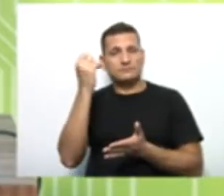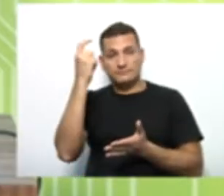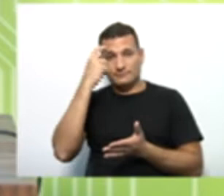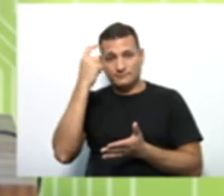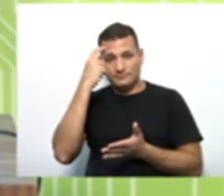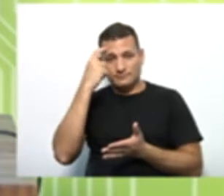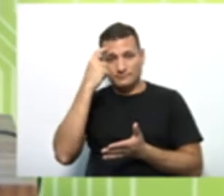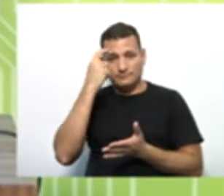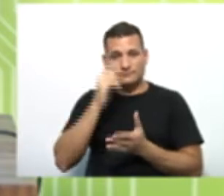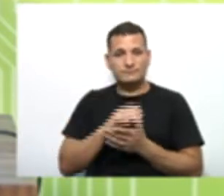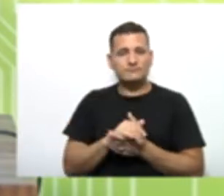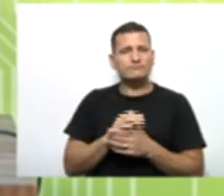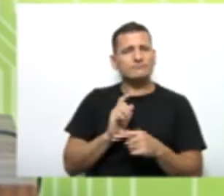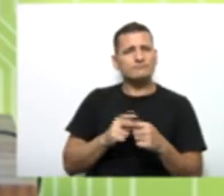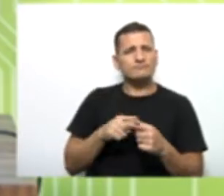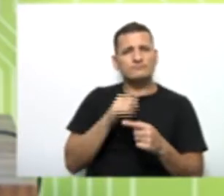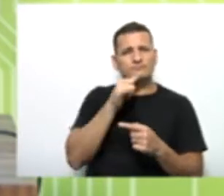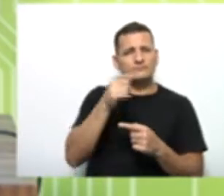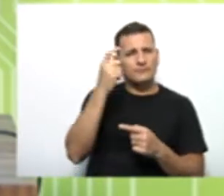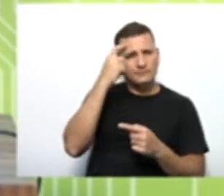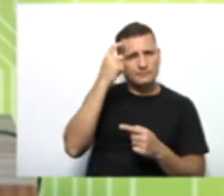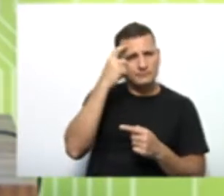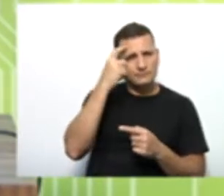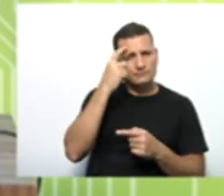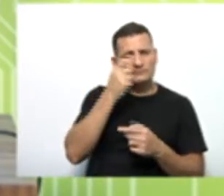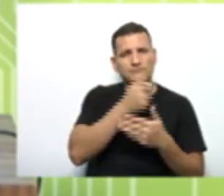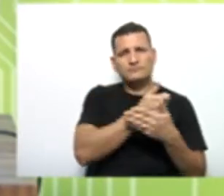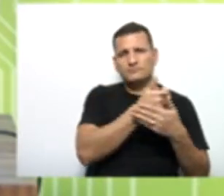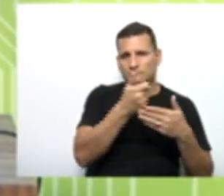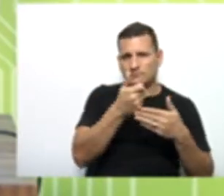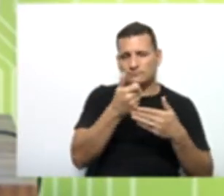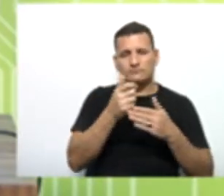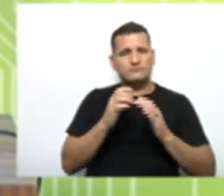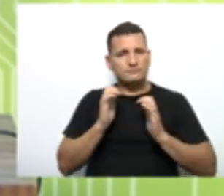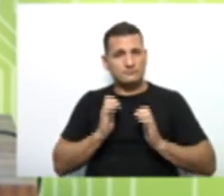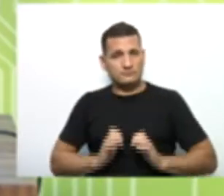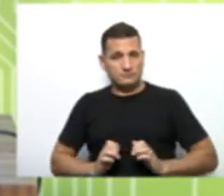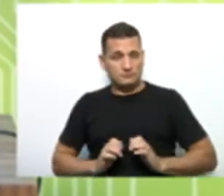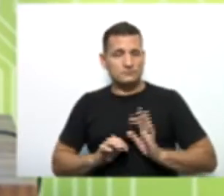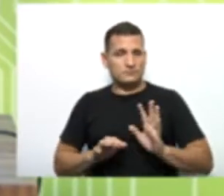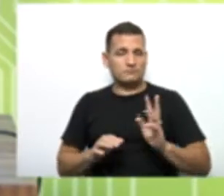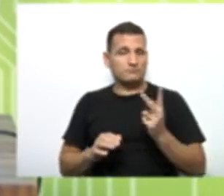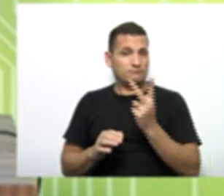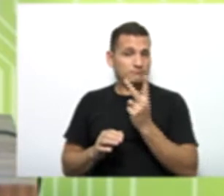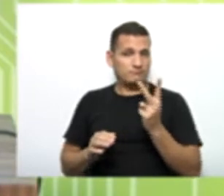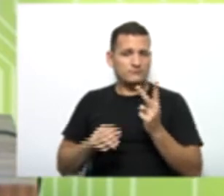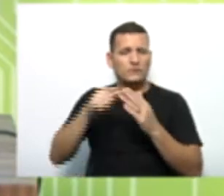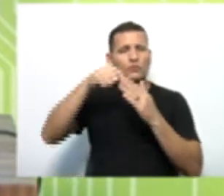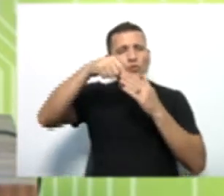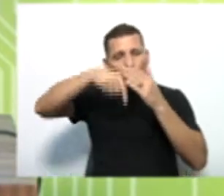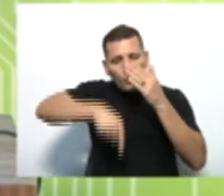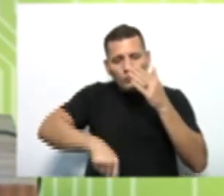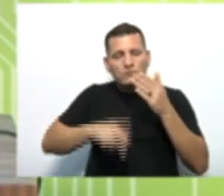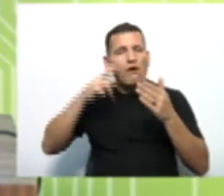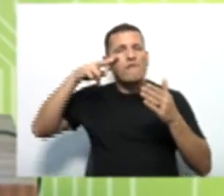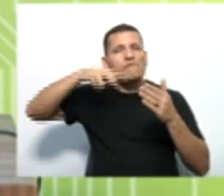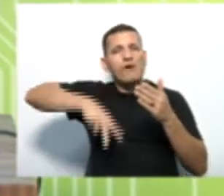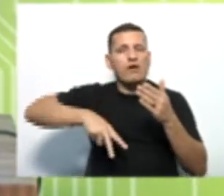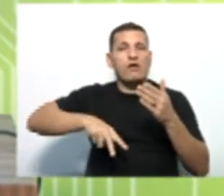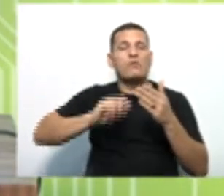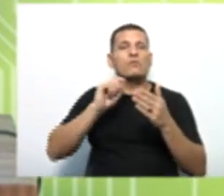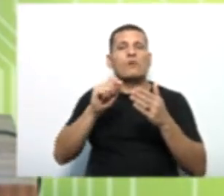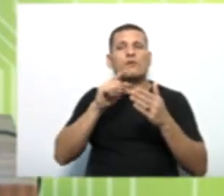de vista. Quando a gente pensa na ética e na moral, a gente vai olhar ao fundo quais são esses princípios, essas qualidades que se espera